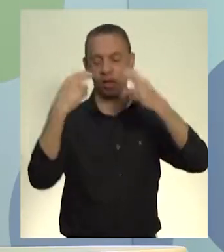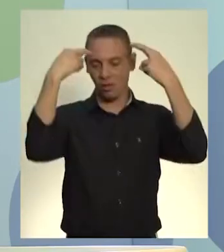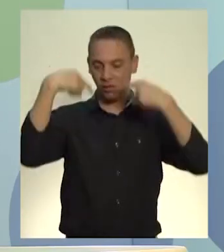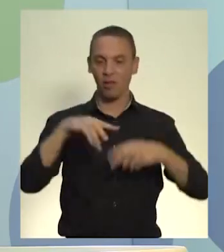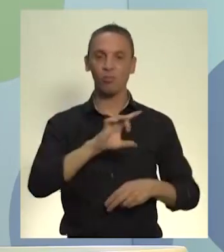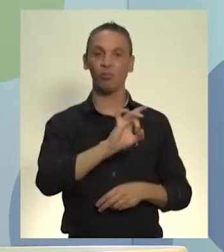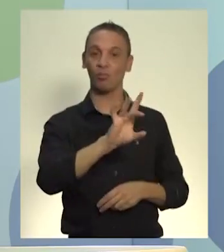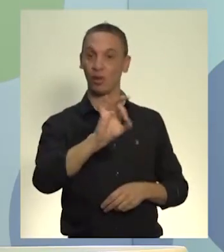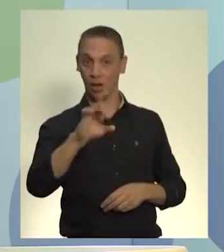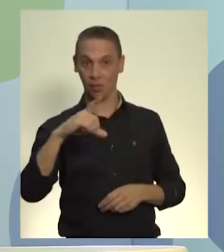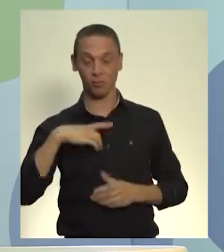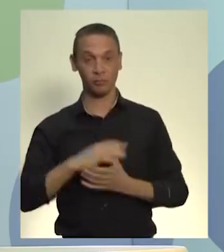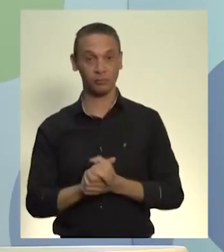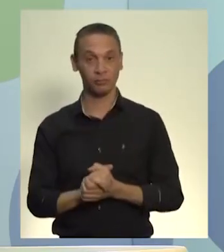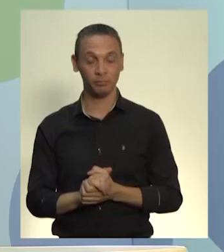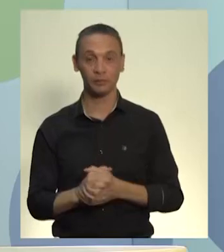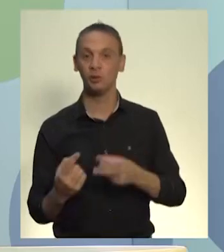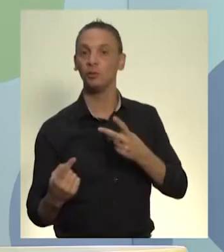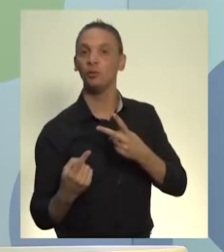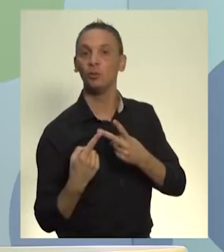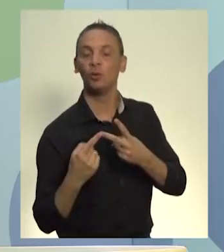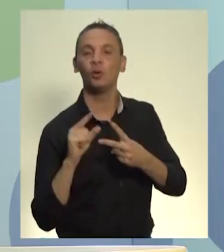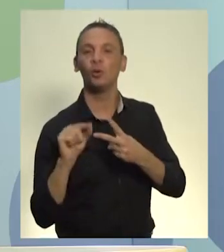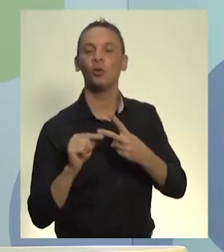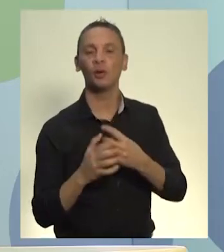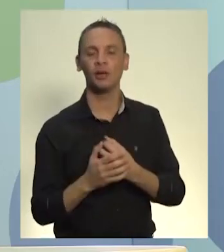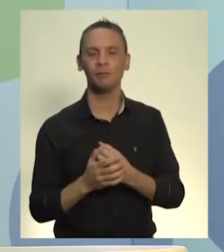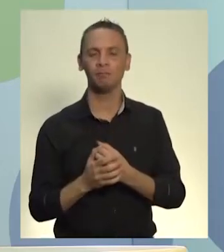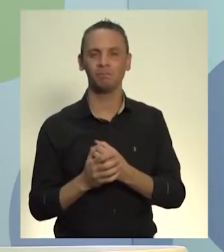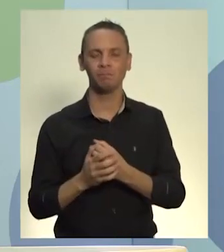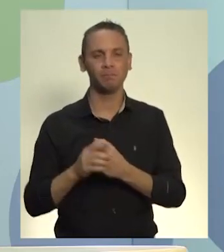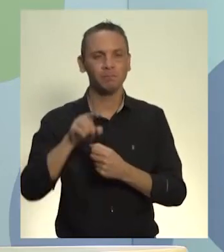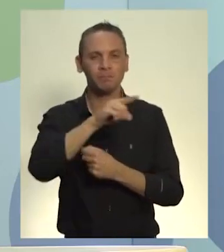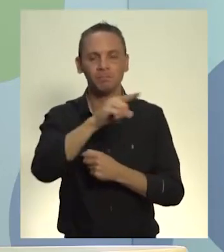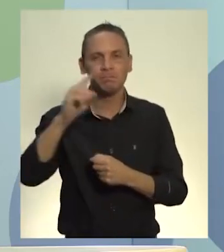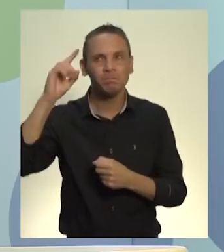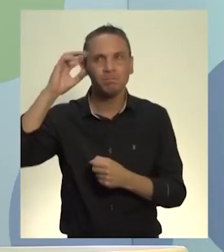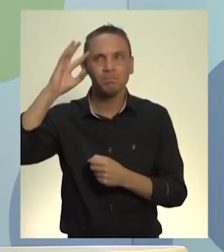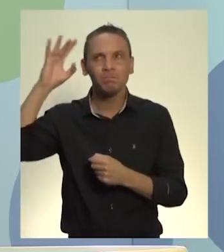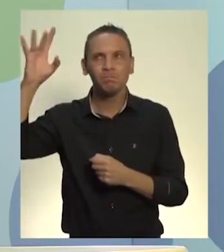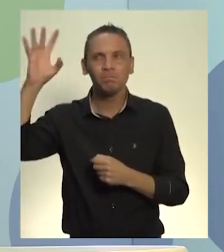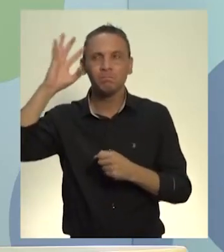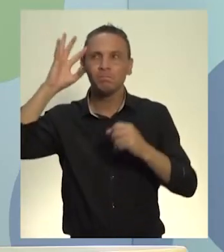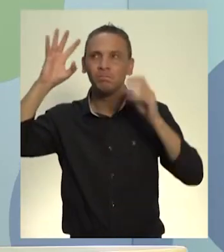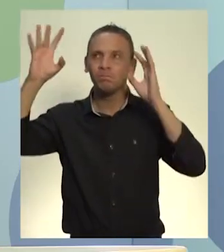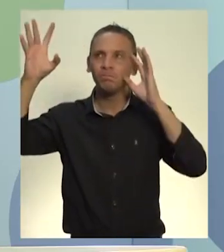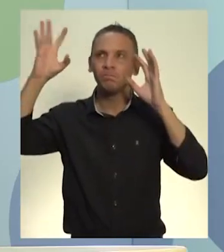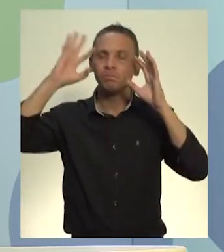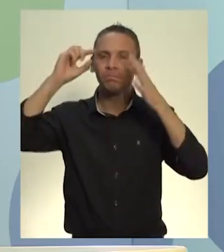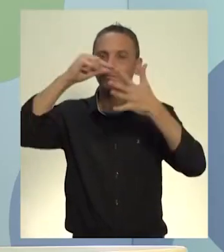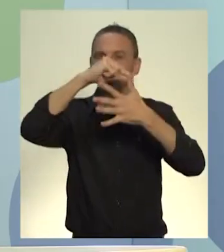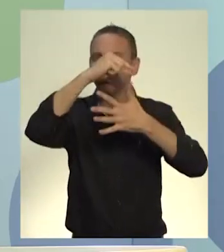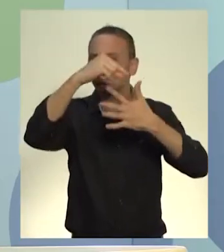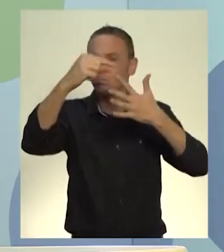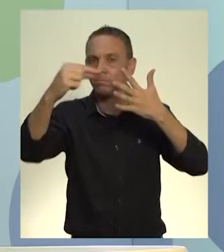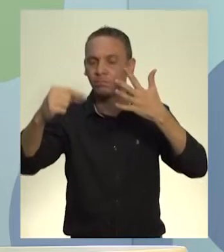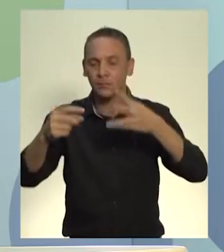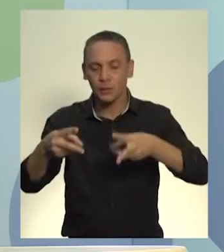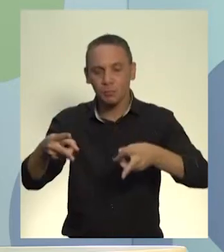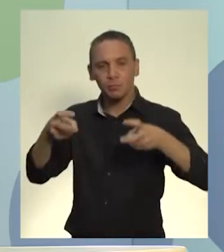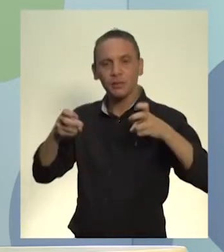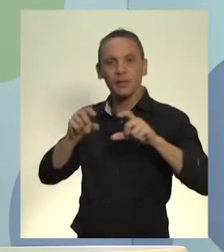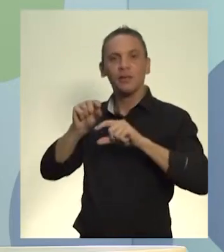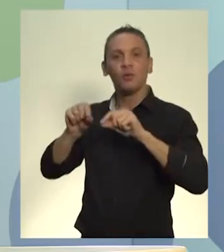os pontos fortes de vocês. Segunda aula, era uma aula para vocês olharem as competências, para vocês